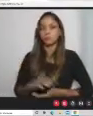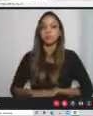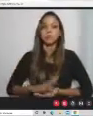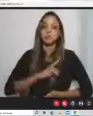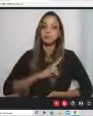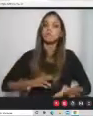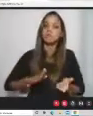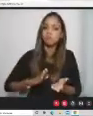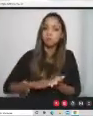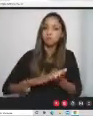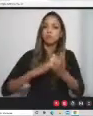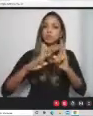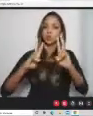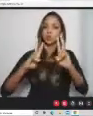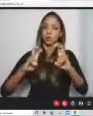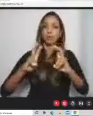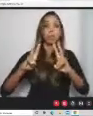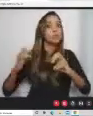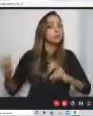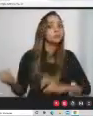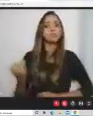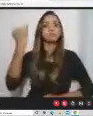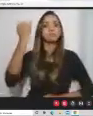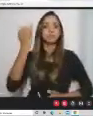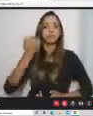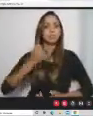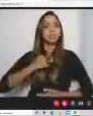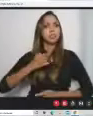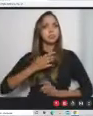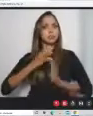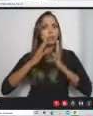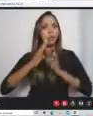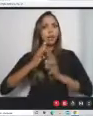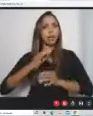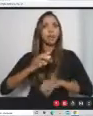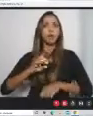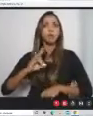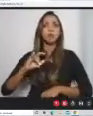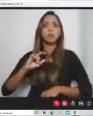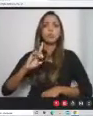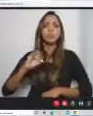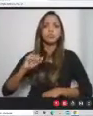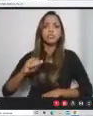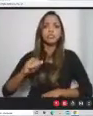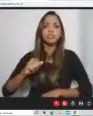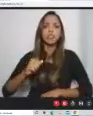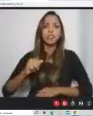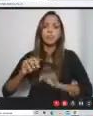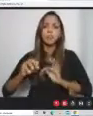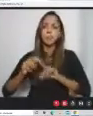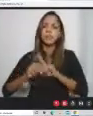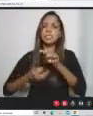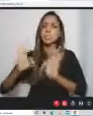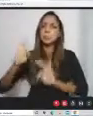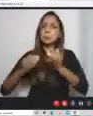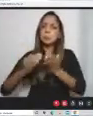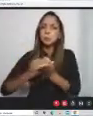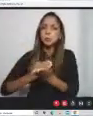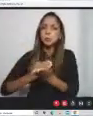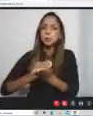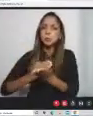pelo tema de fundamental importância, e me chamou a atenção a data. No iníciozinho de fevereiro, né? Antes do